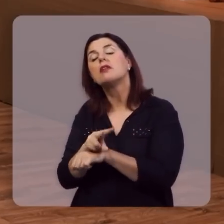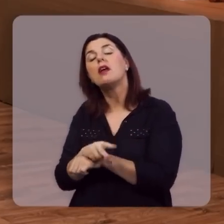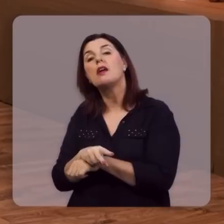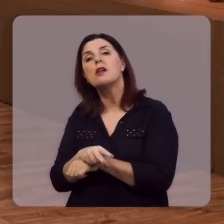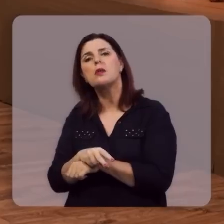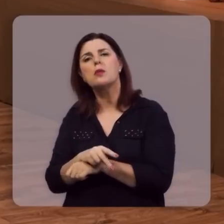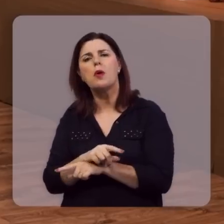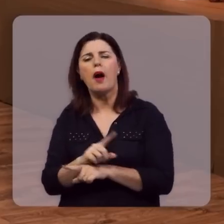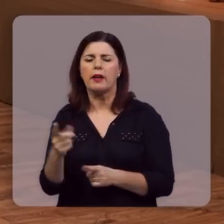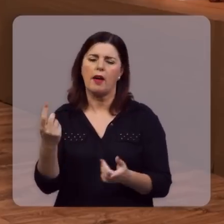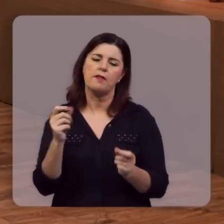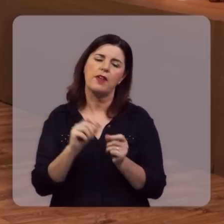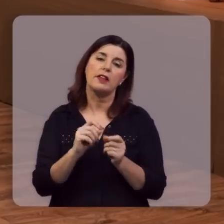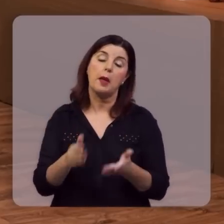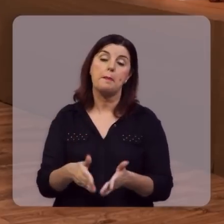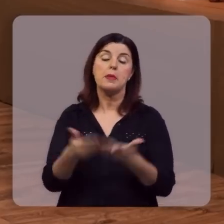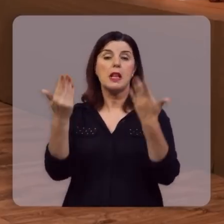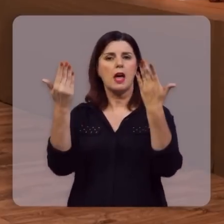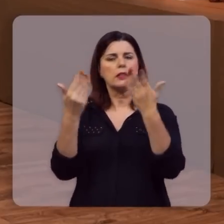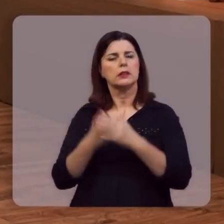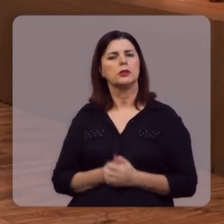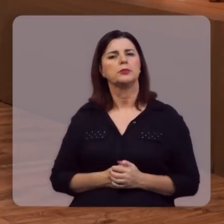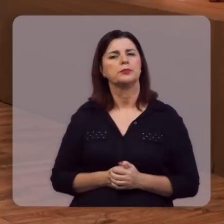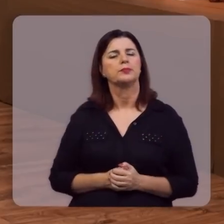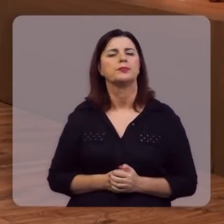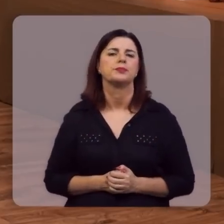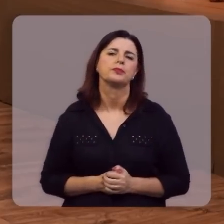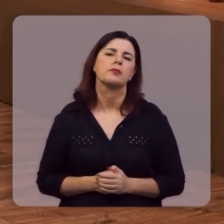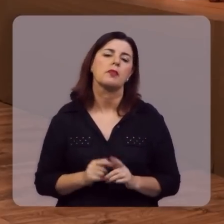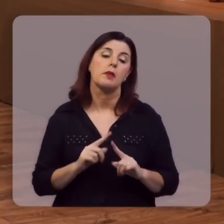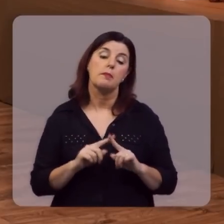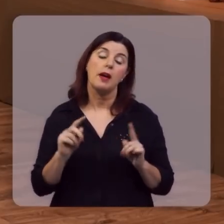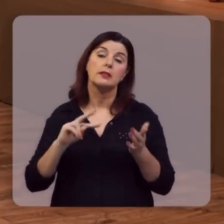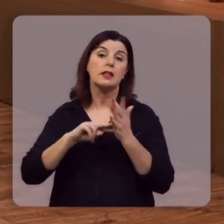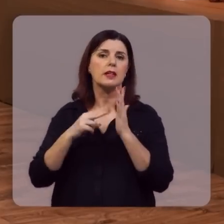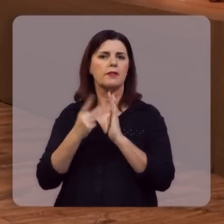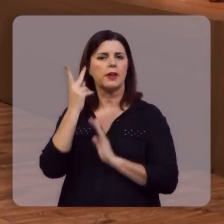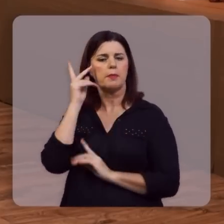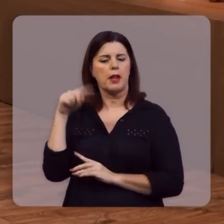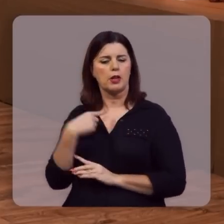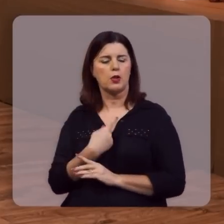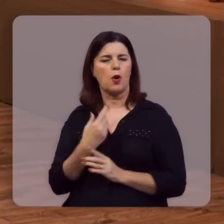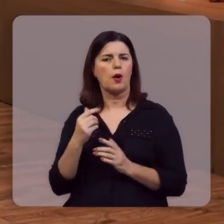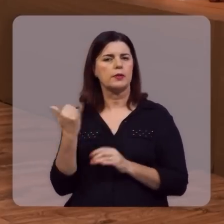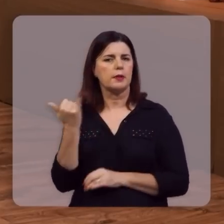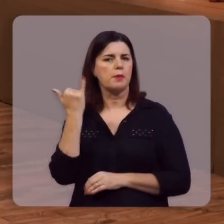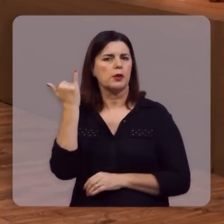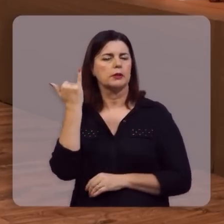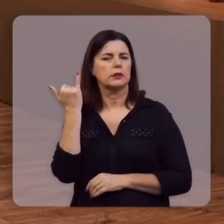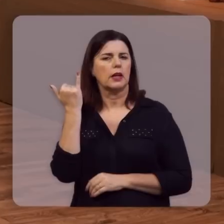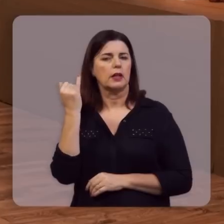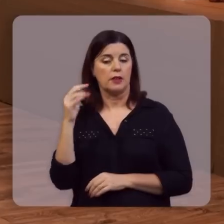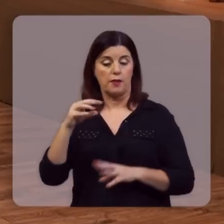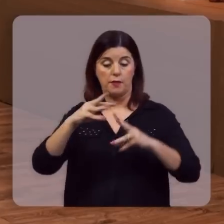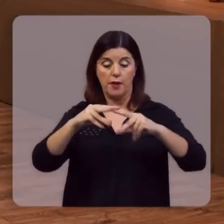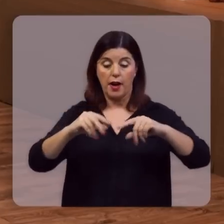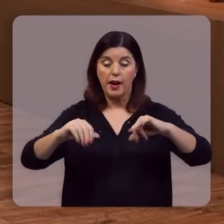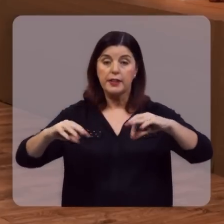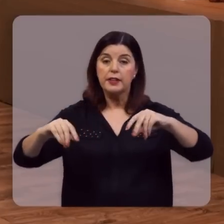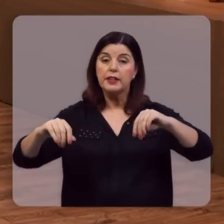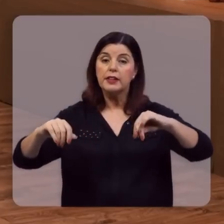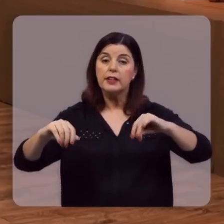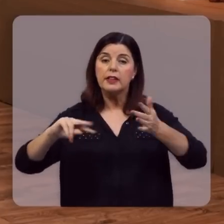das calocíntidas, aquilo foi um verdadeiro milagre. Mas isso para nós representa algo muito importante, porque a